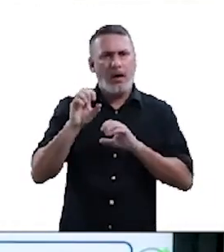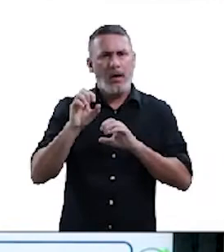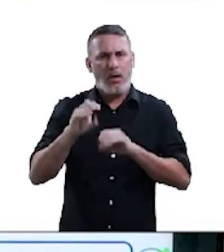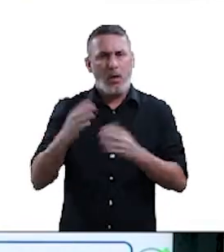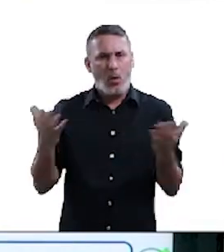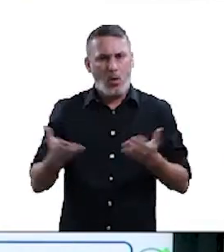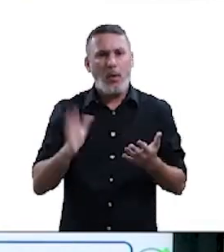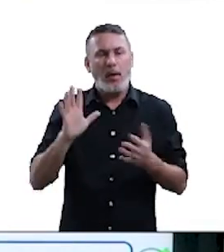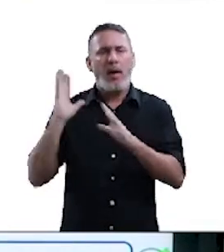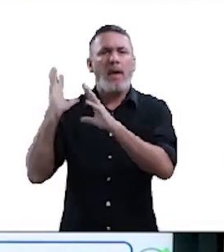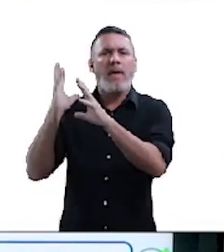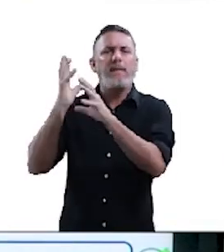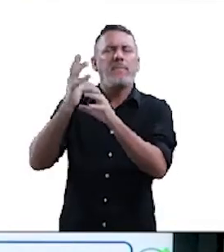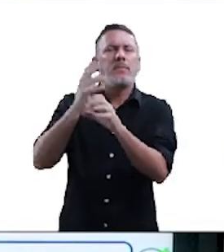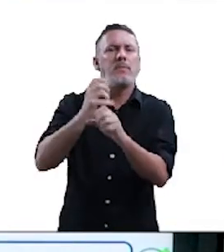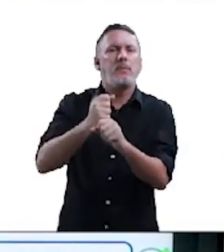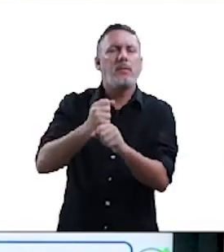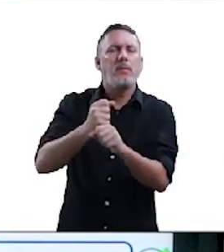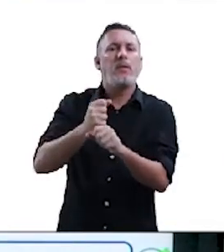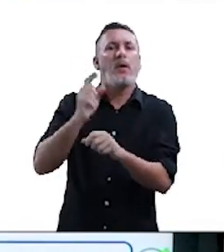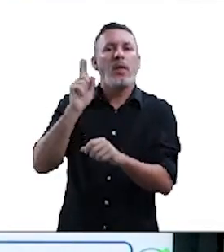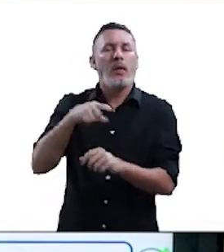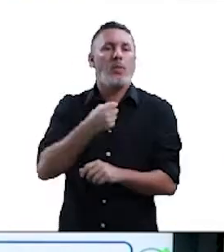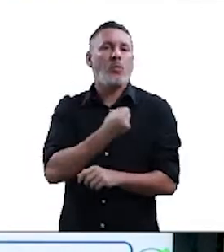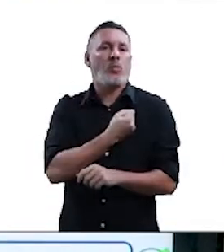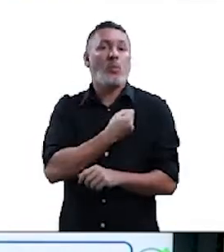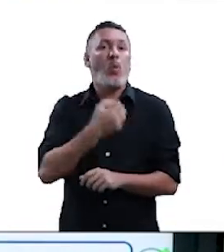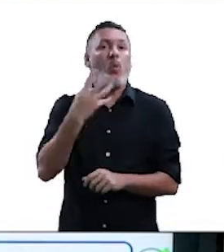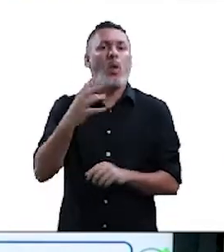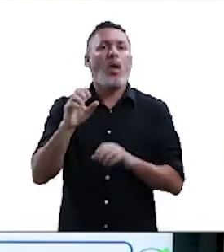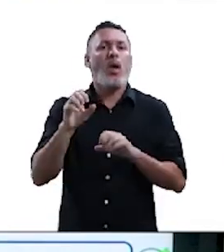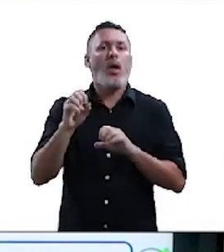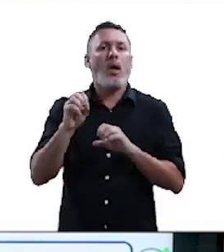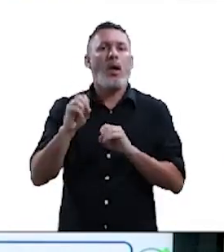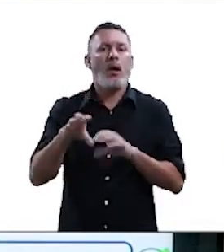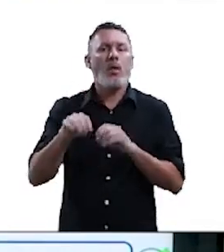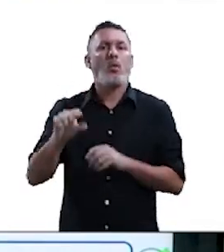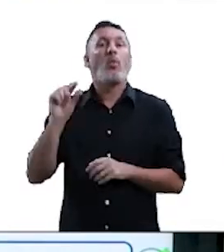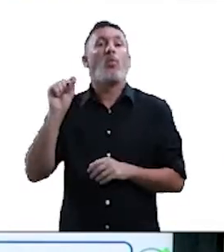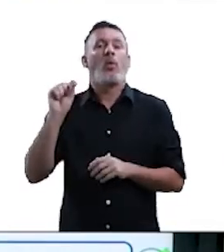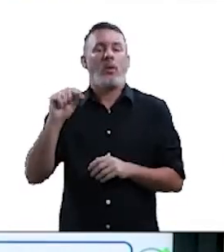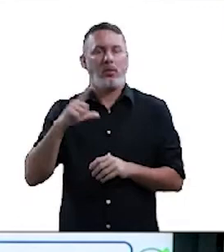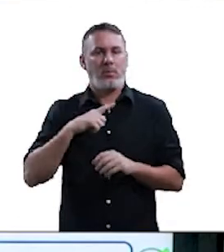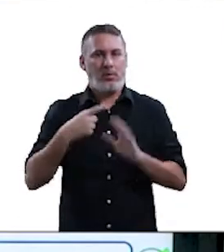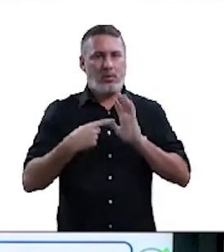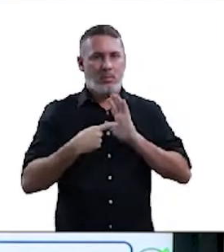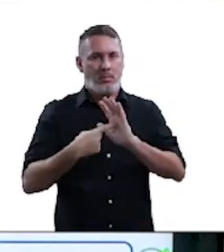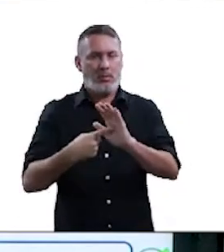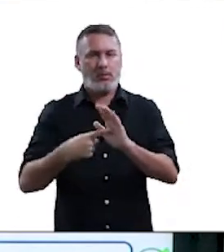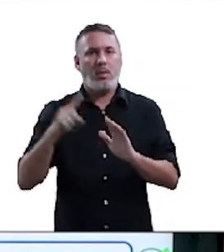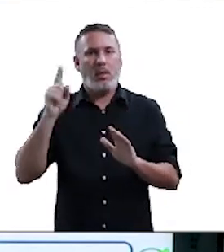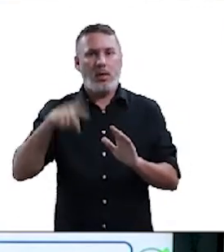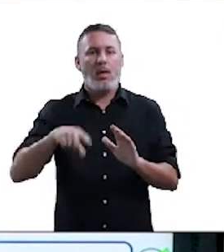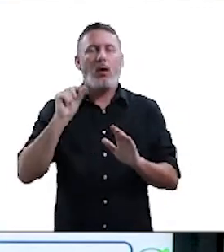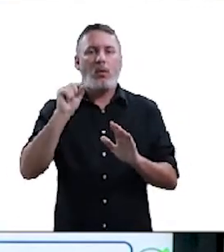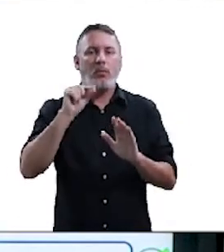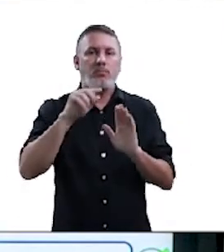nós vamos revisar o que falamos na aula 4. Na aula 4, eu apresentei para vocês o parágrafo